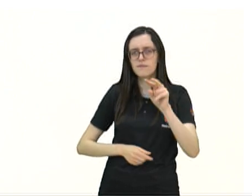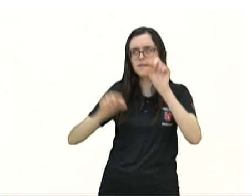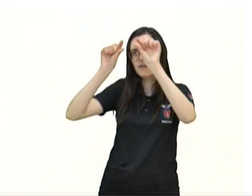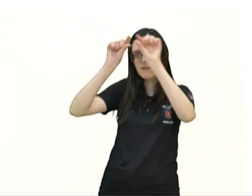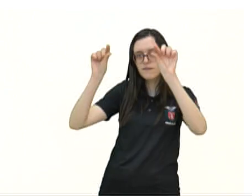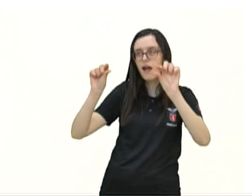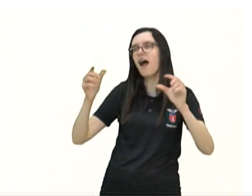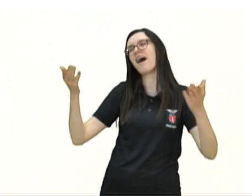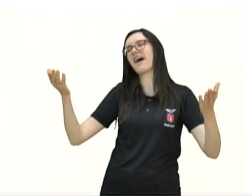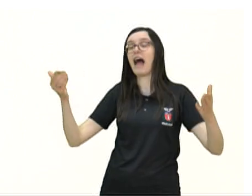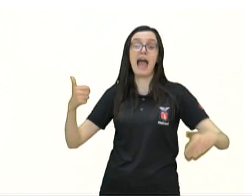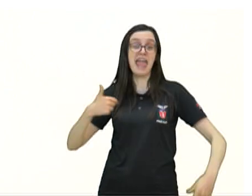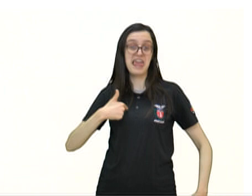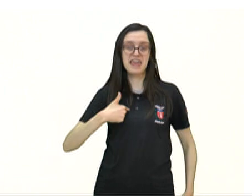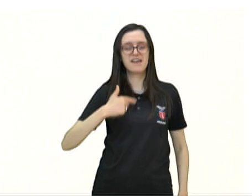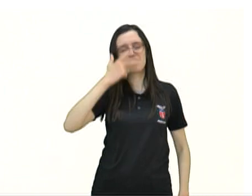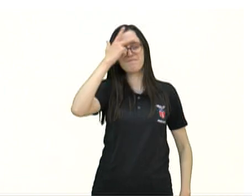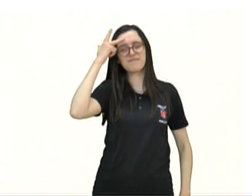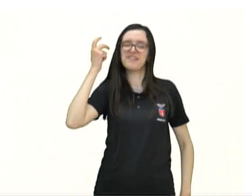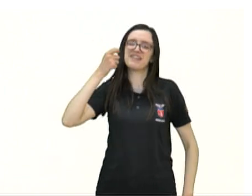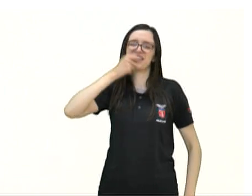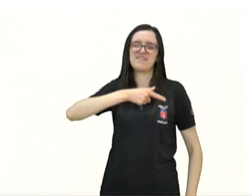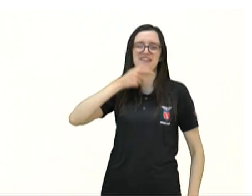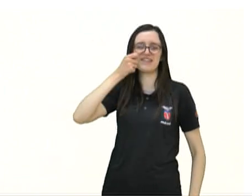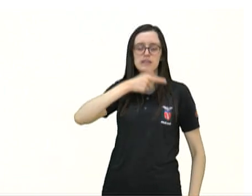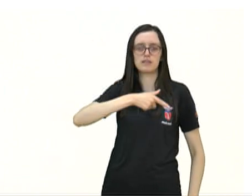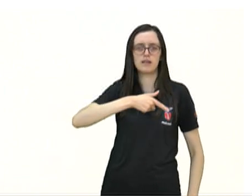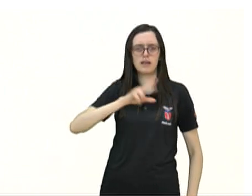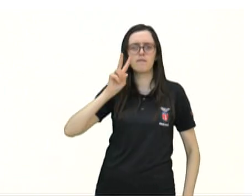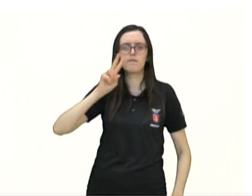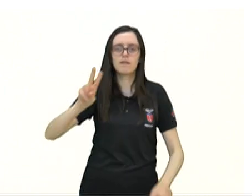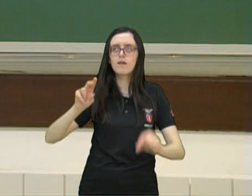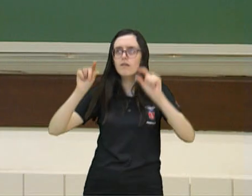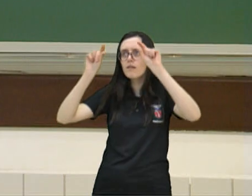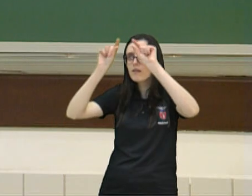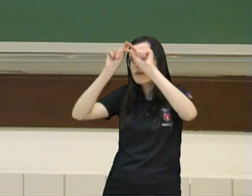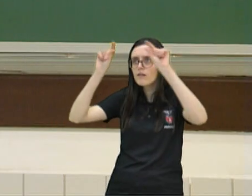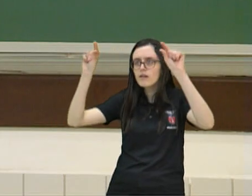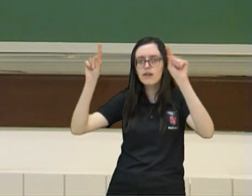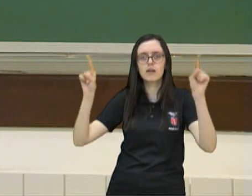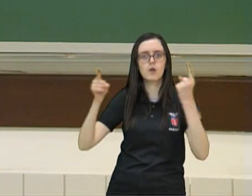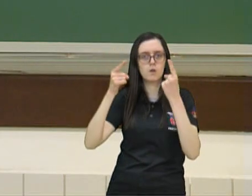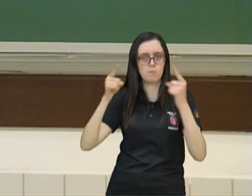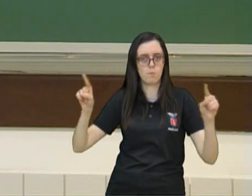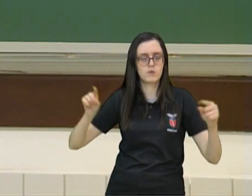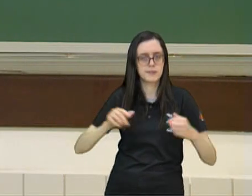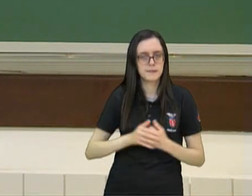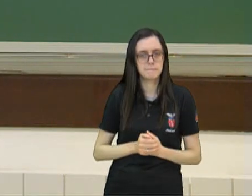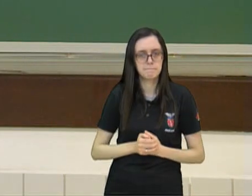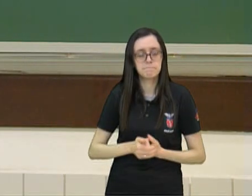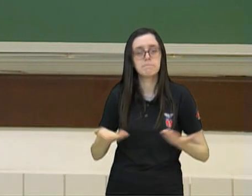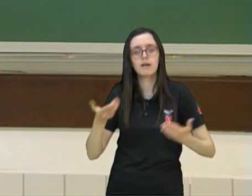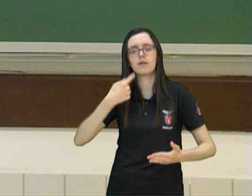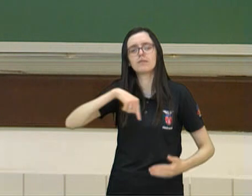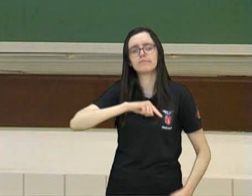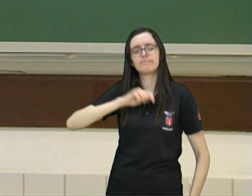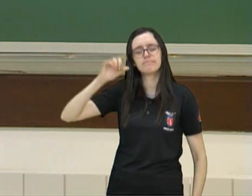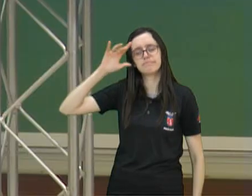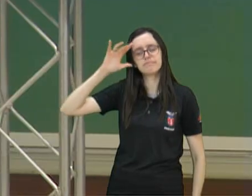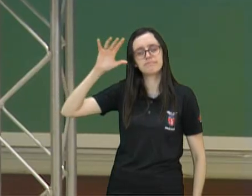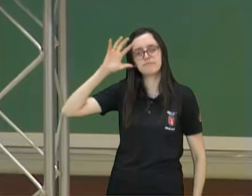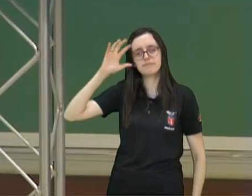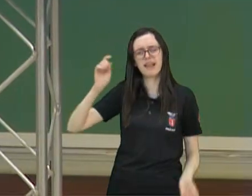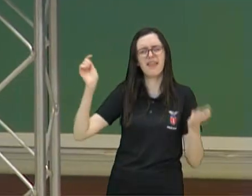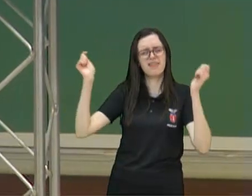uma pessoa muito divertida. Só um trechinho da música para vocês. E agora para a gente pensar.